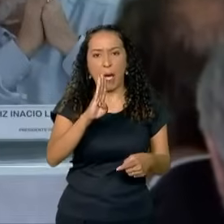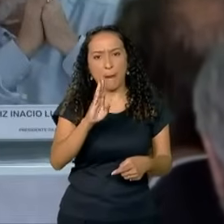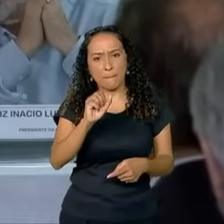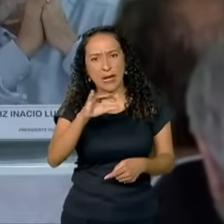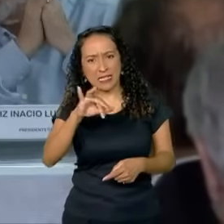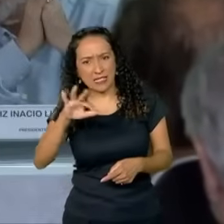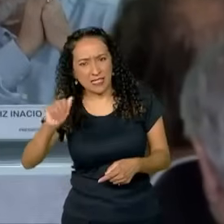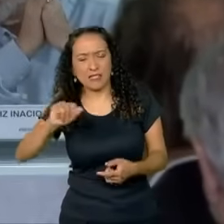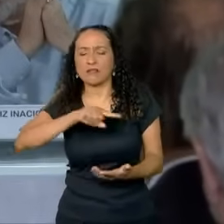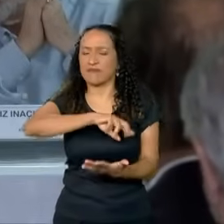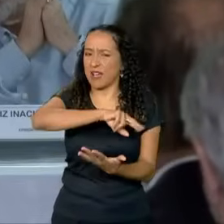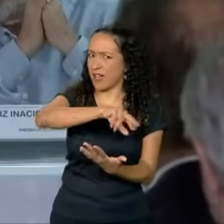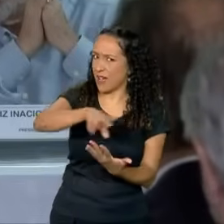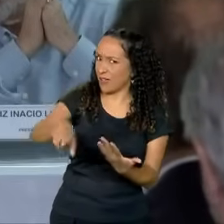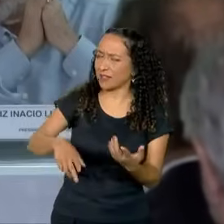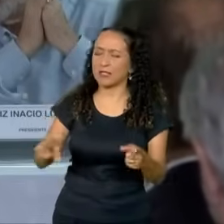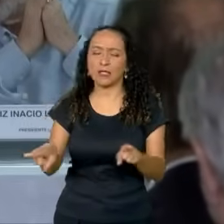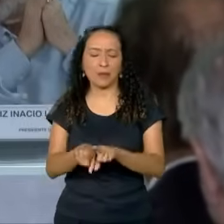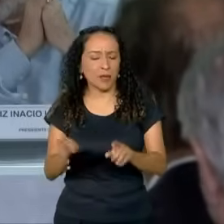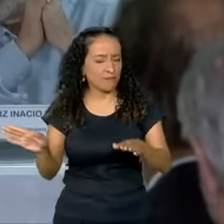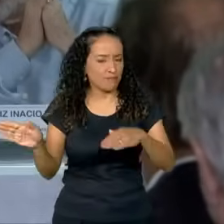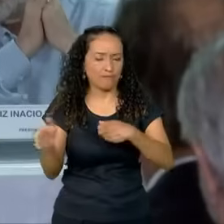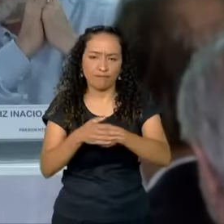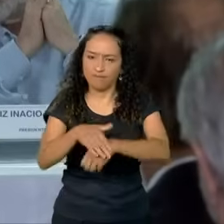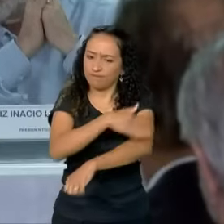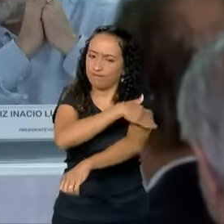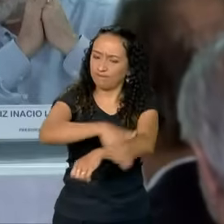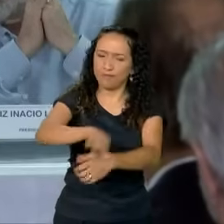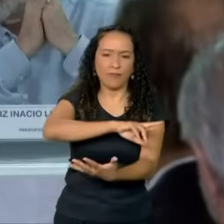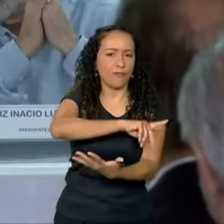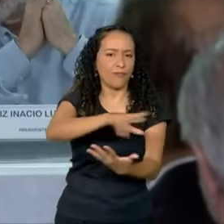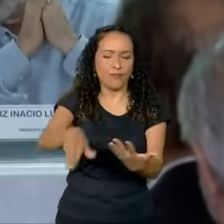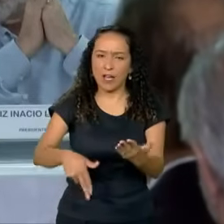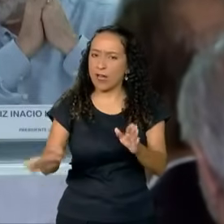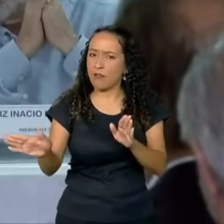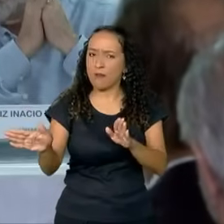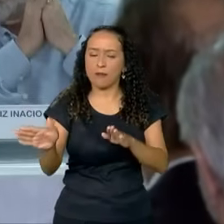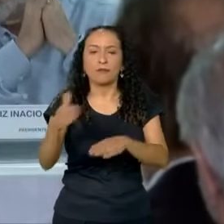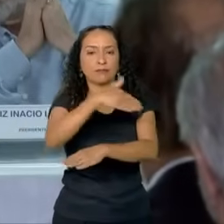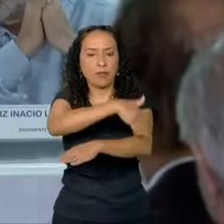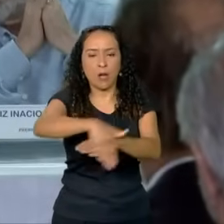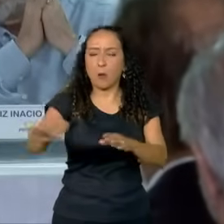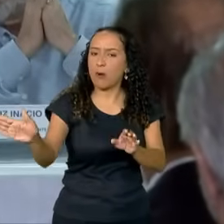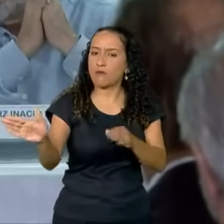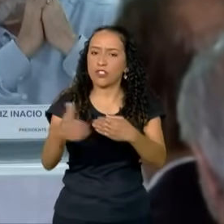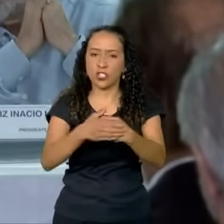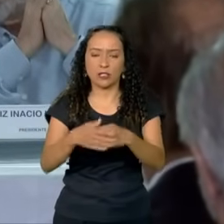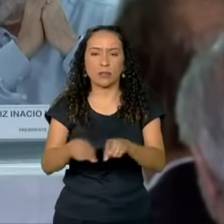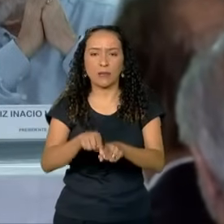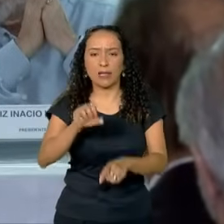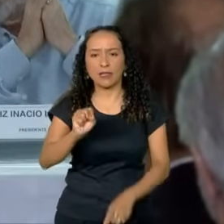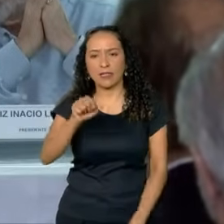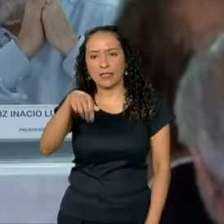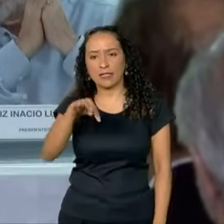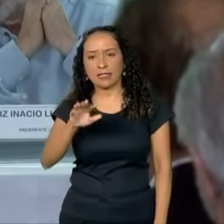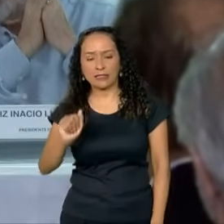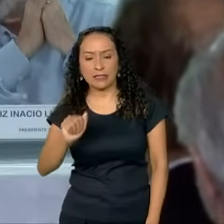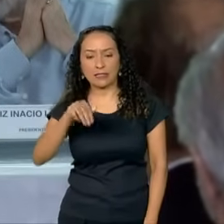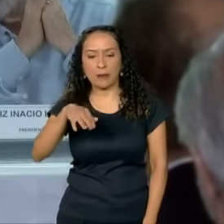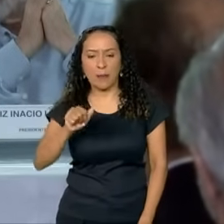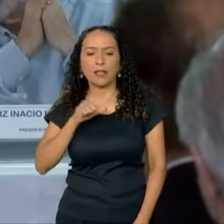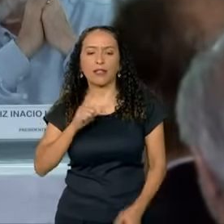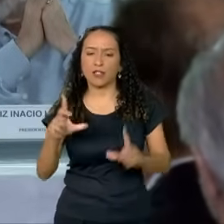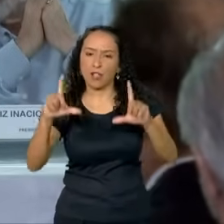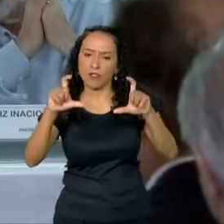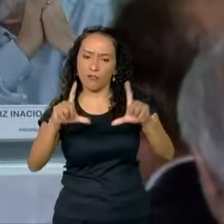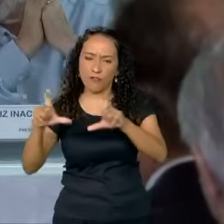Ibicuí, com os bloqueios rodoviários diversos, né, interrompendo aquela região. Então, Santa Maria, tem fotografias aqui